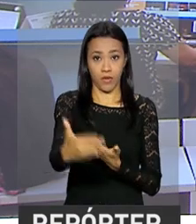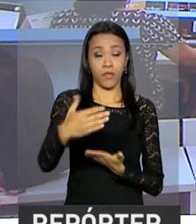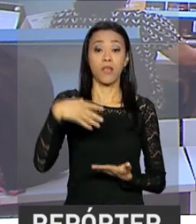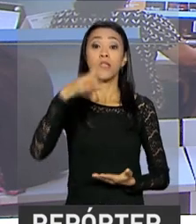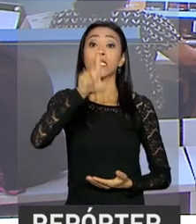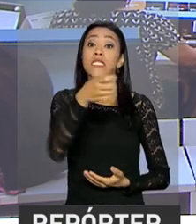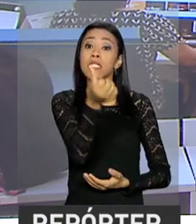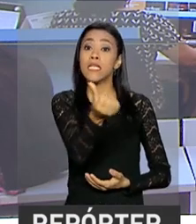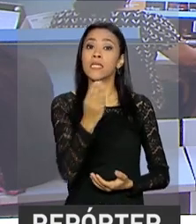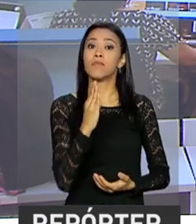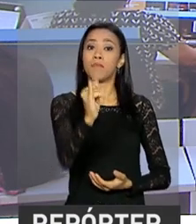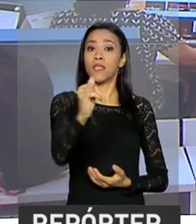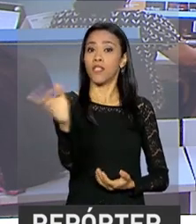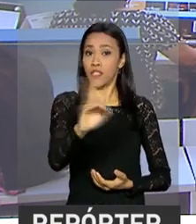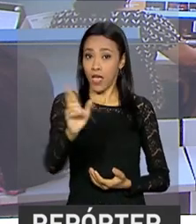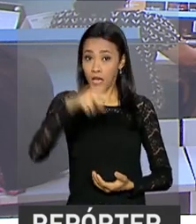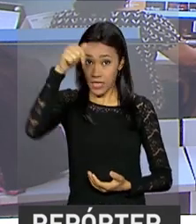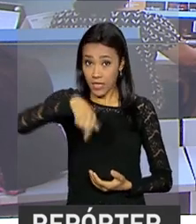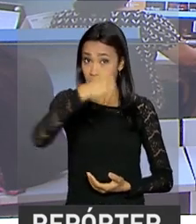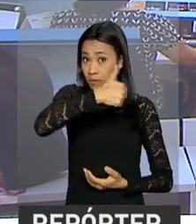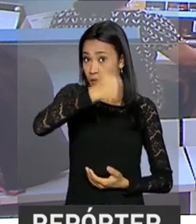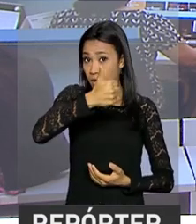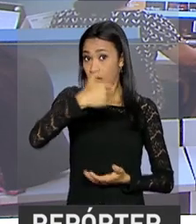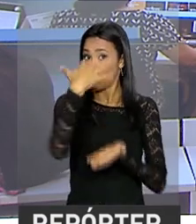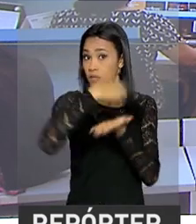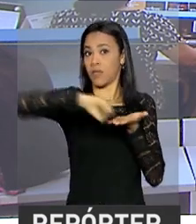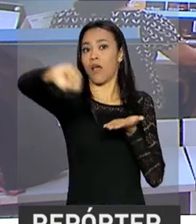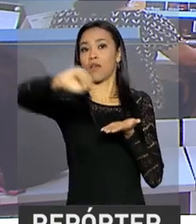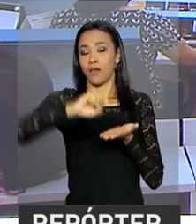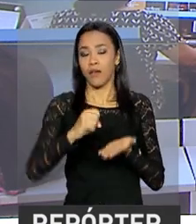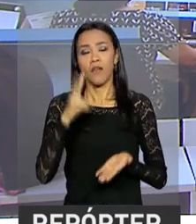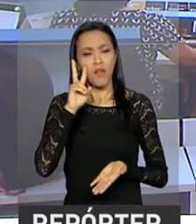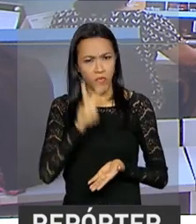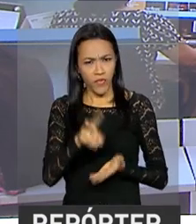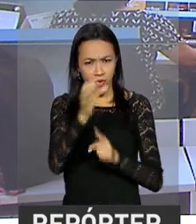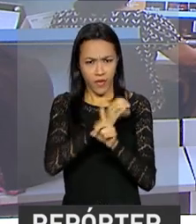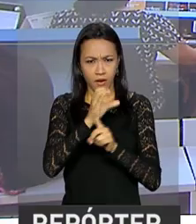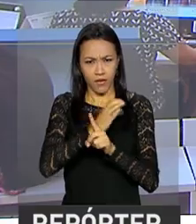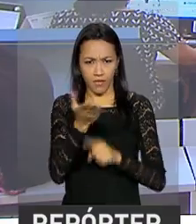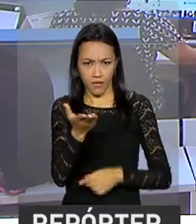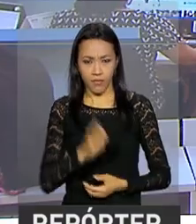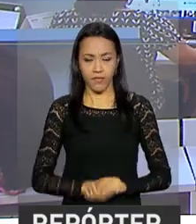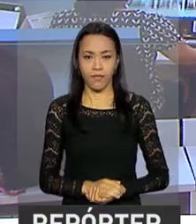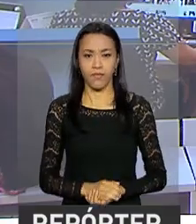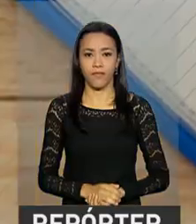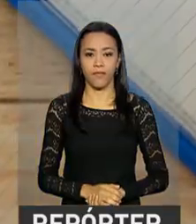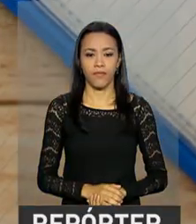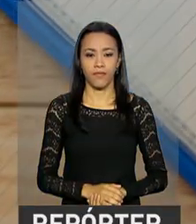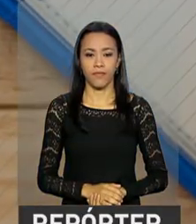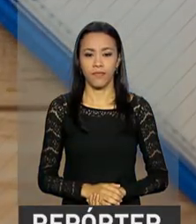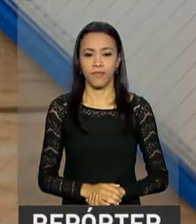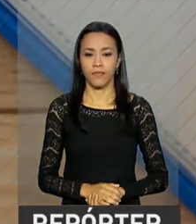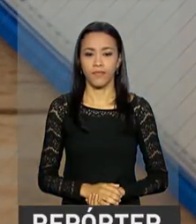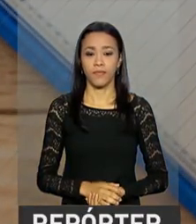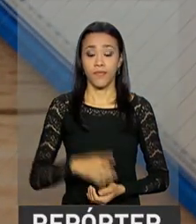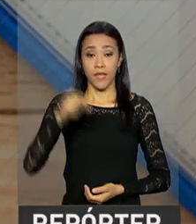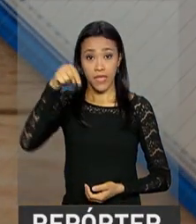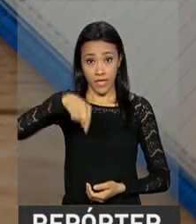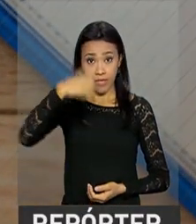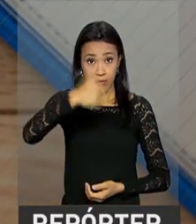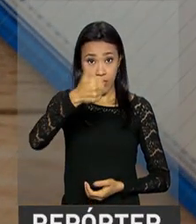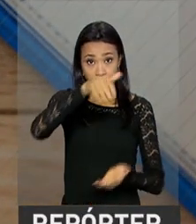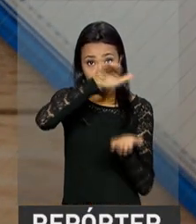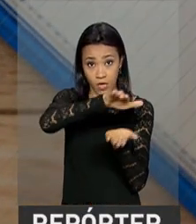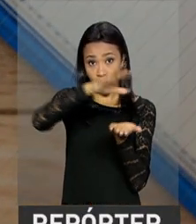R 6 bilhões deais neste primeiro lote vamos ver agora o calendário de saque neste primeiro